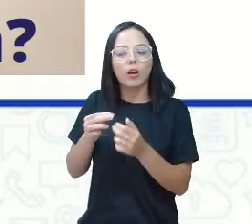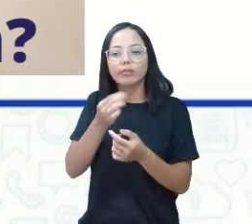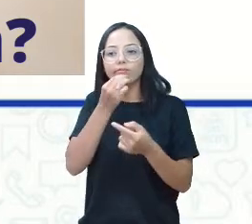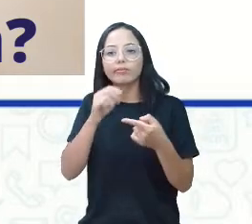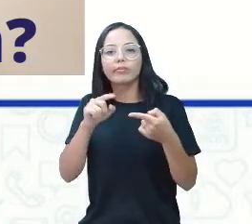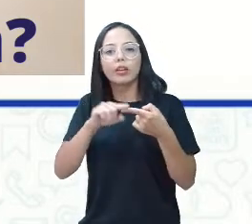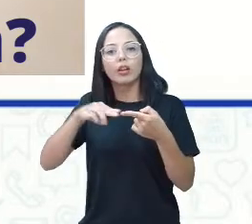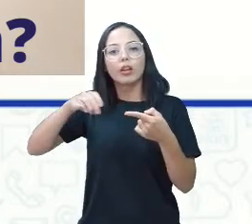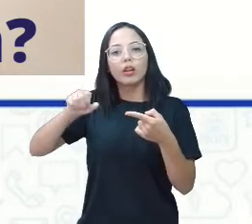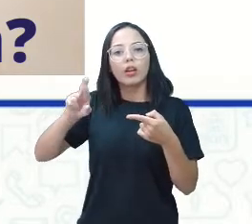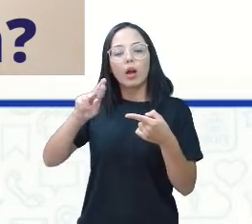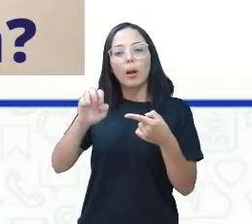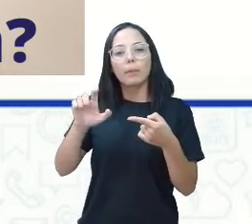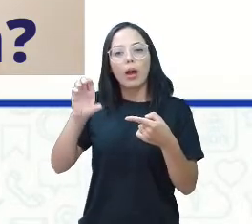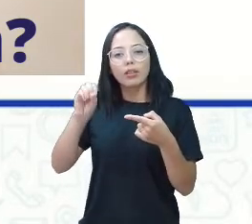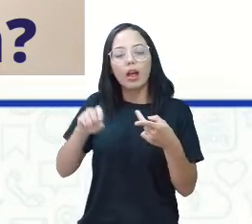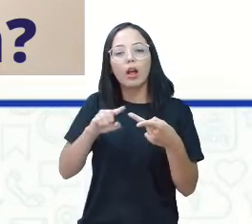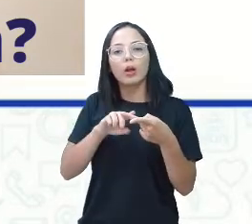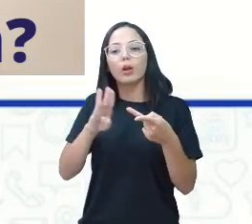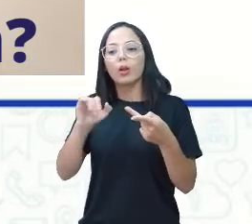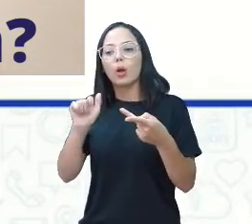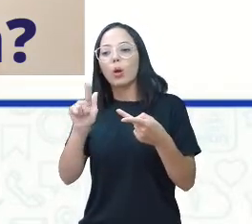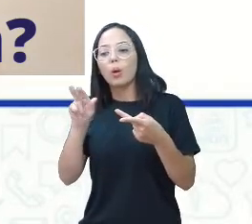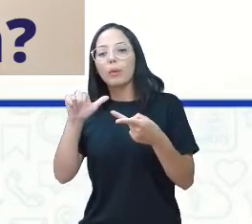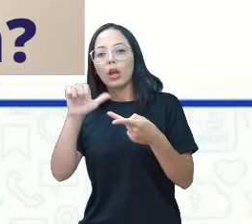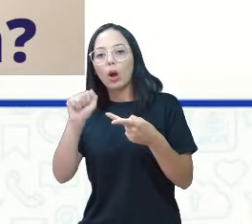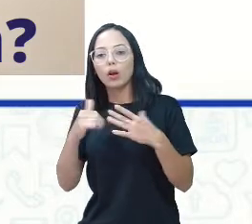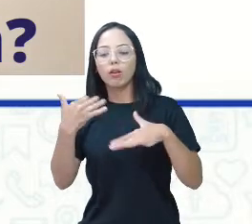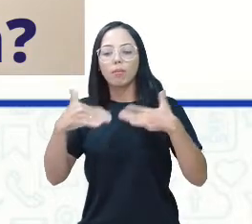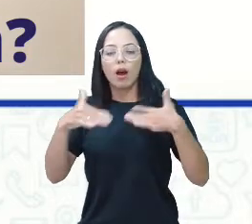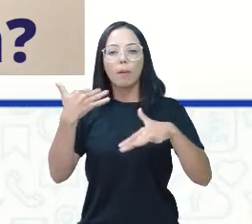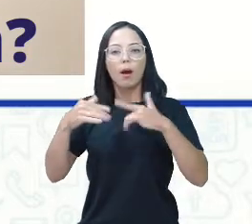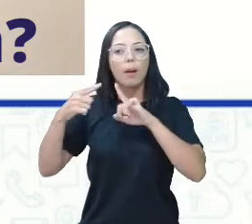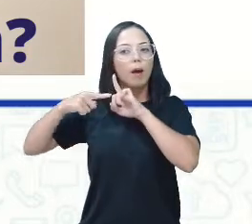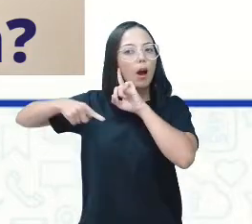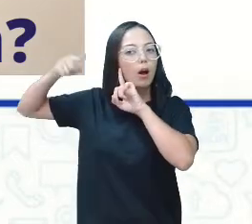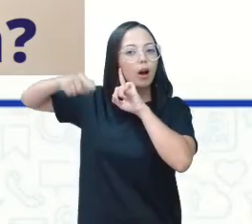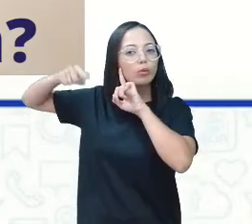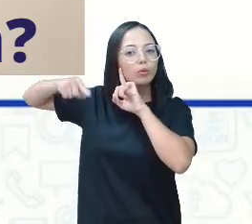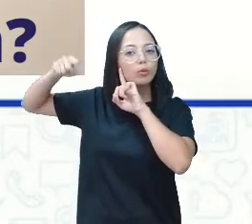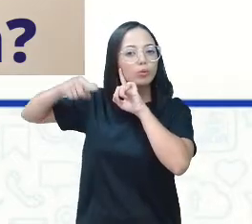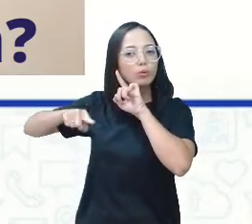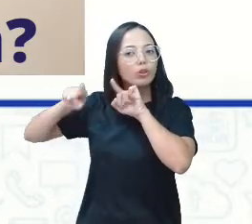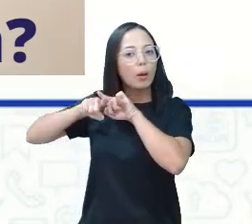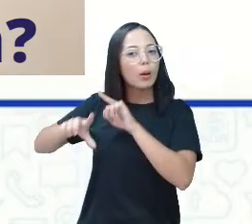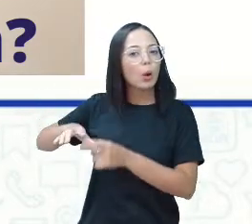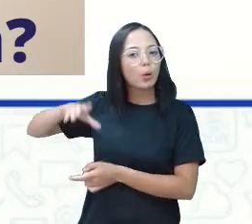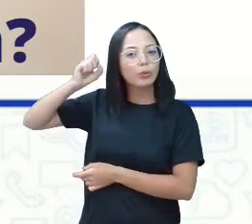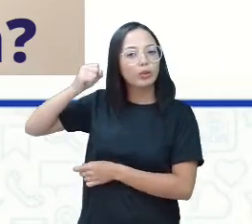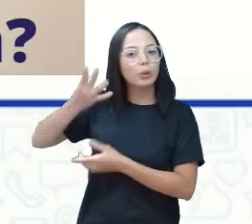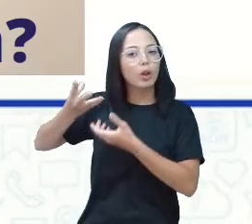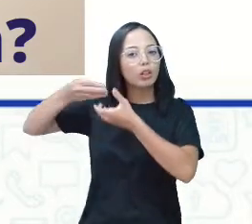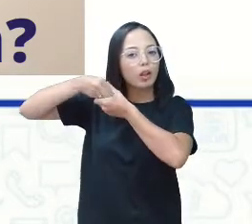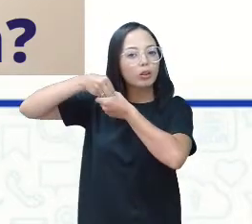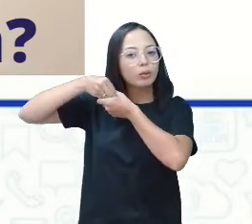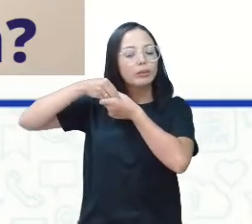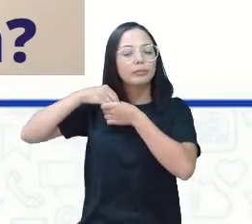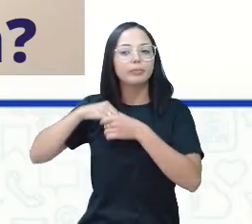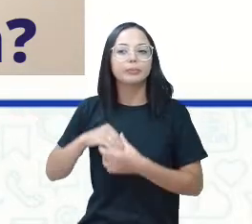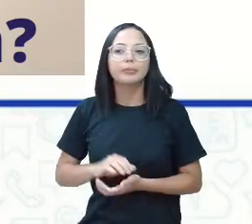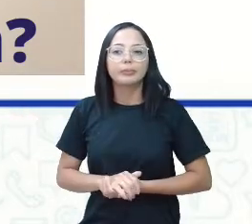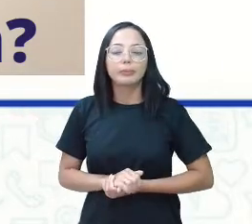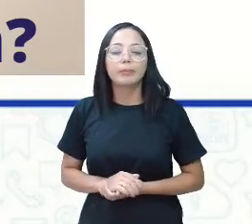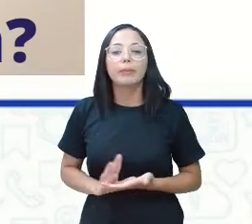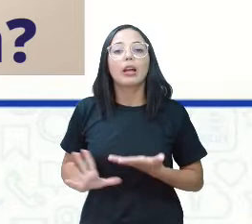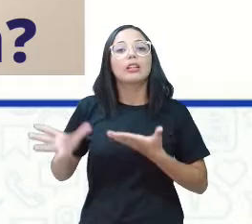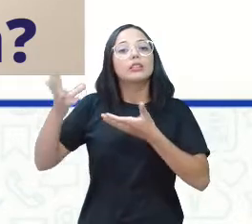e estrebo. As vibrações sonoras se movem ao longo da cadeia ossicular e no ouvido interno. Dentro do